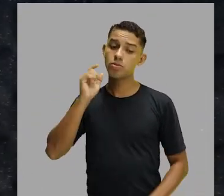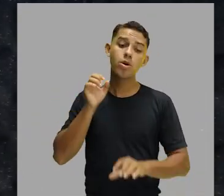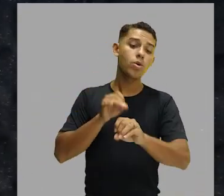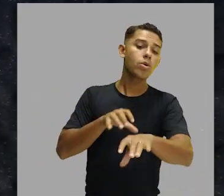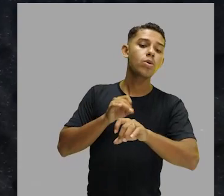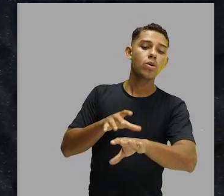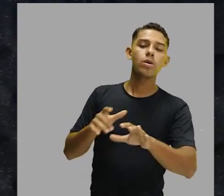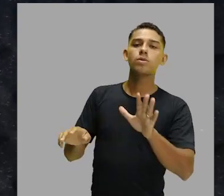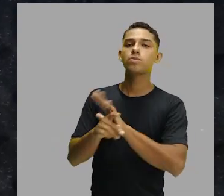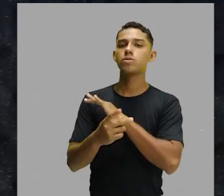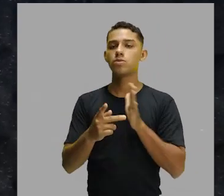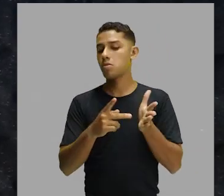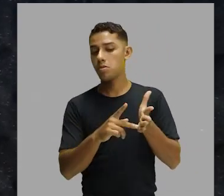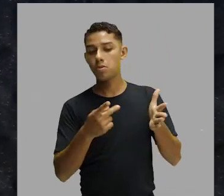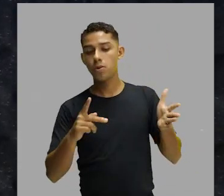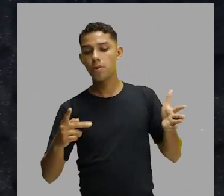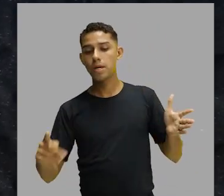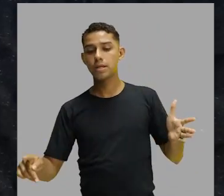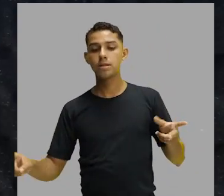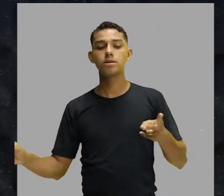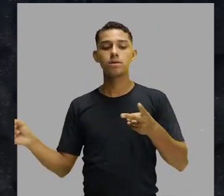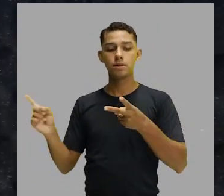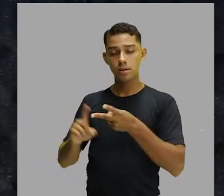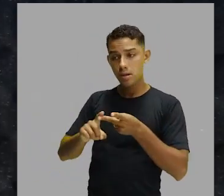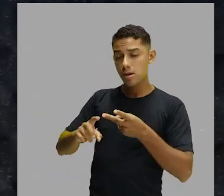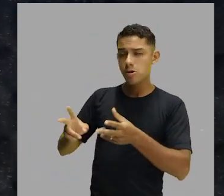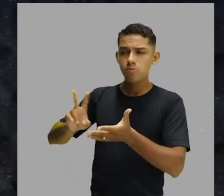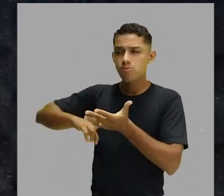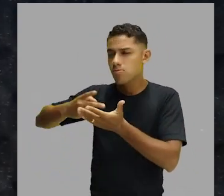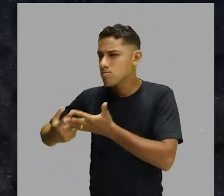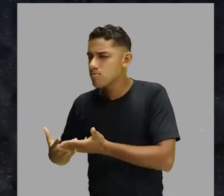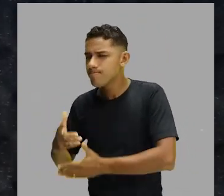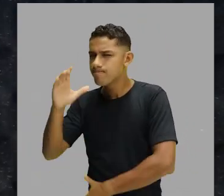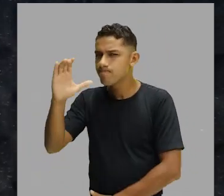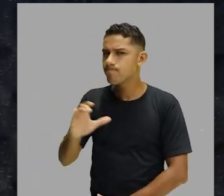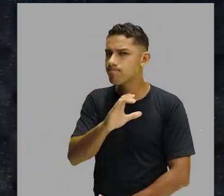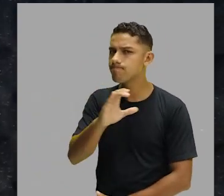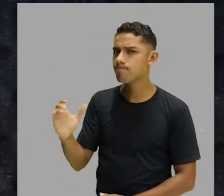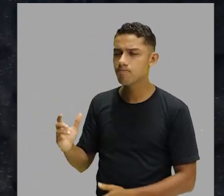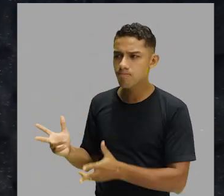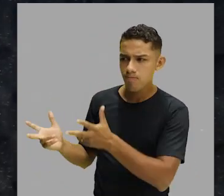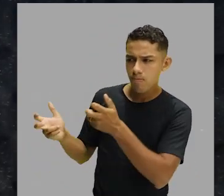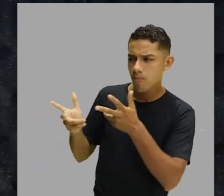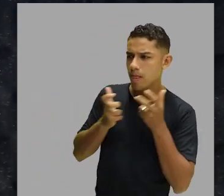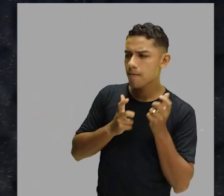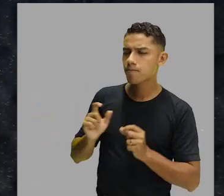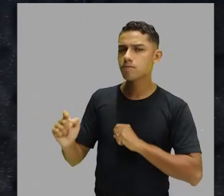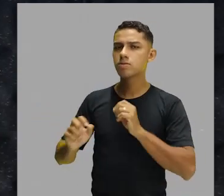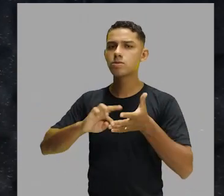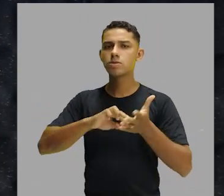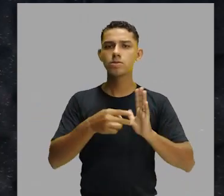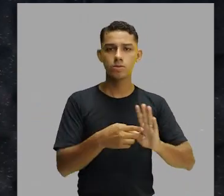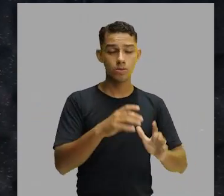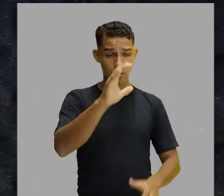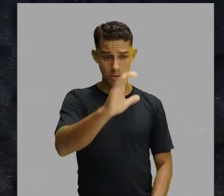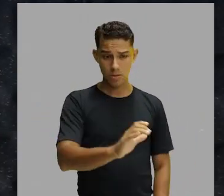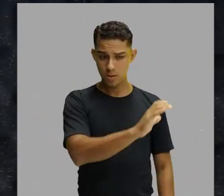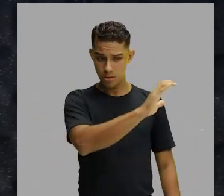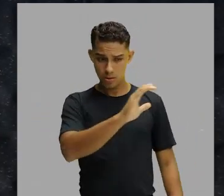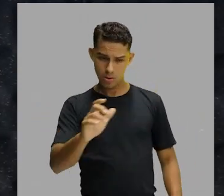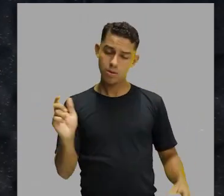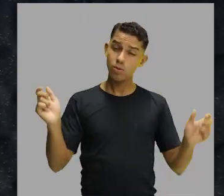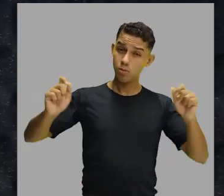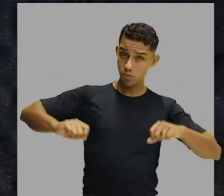ensinamentos como poesia, interpretação do cristianismo. Isso significa dizer que o cristianismo